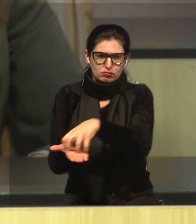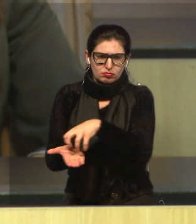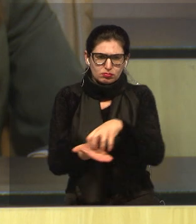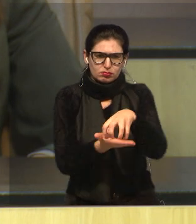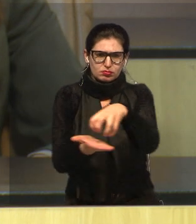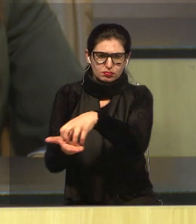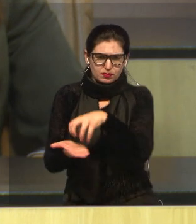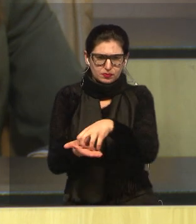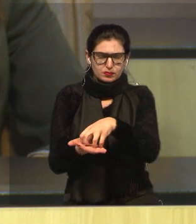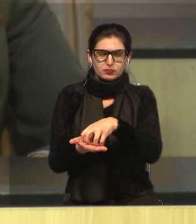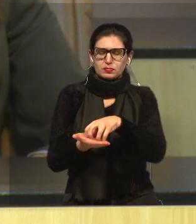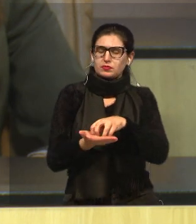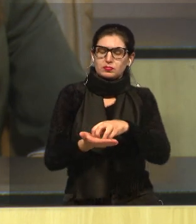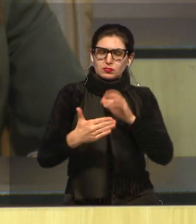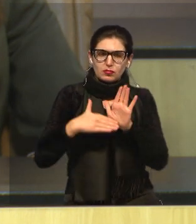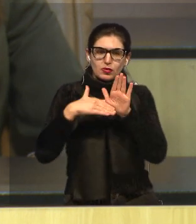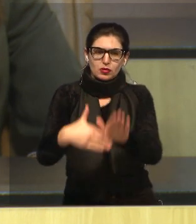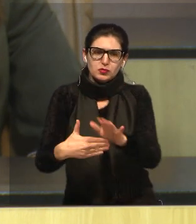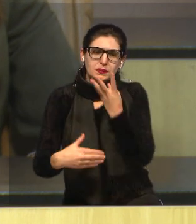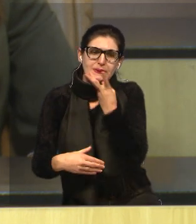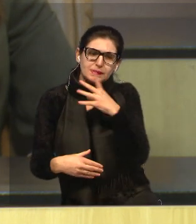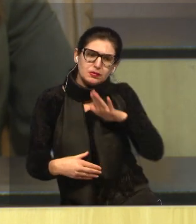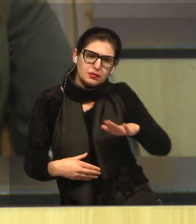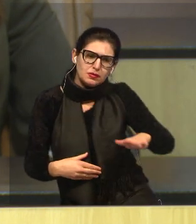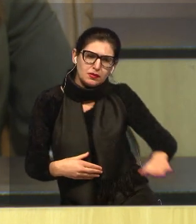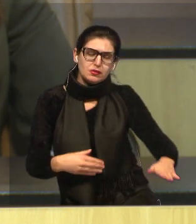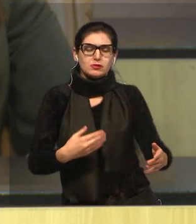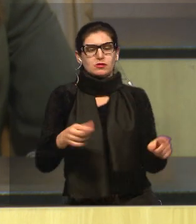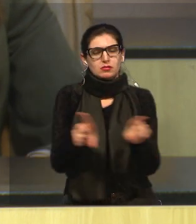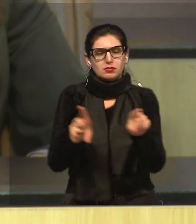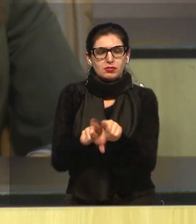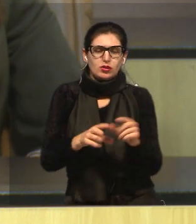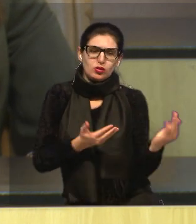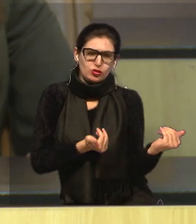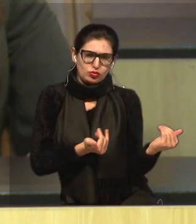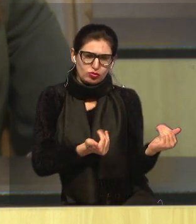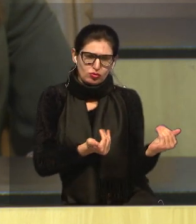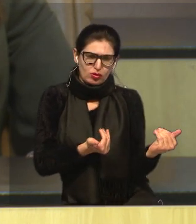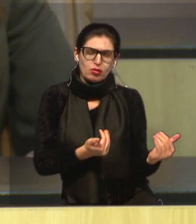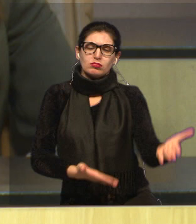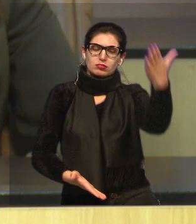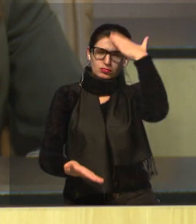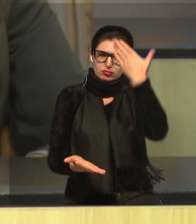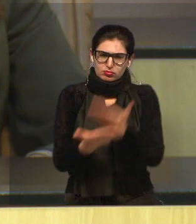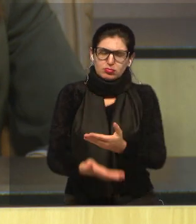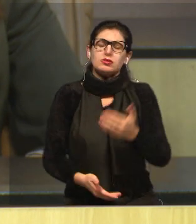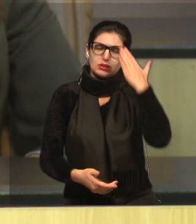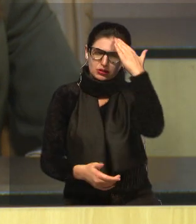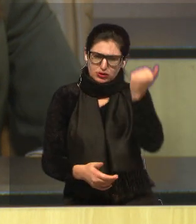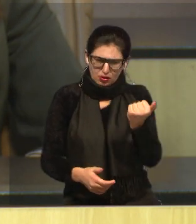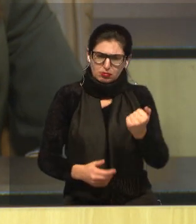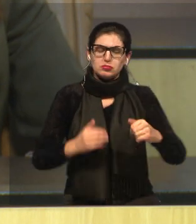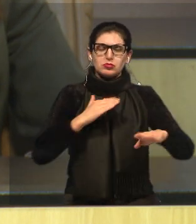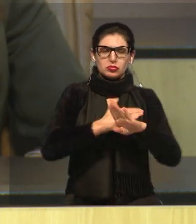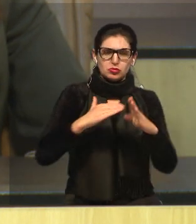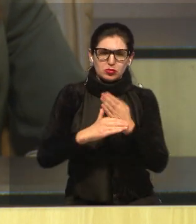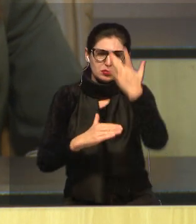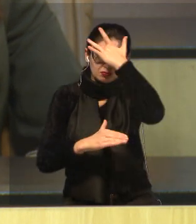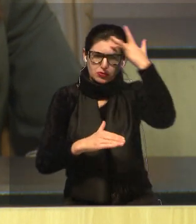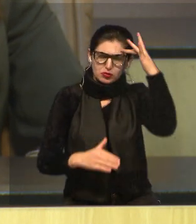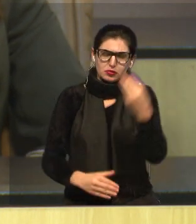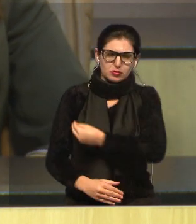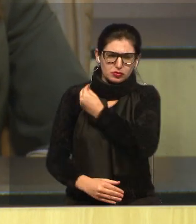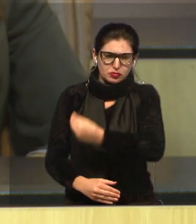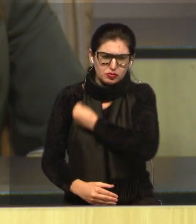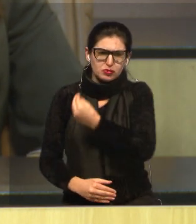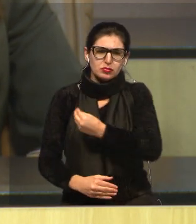que atendem crianças e adolescentes. Creiam, todos aqui presentes, que nos sentimos